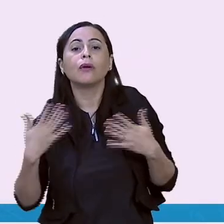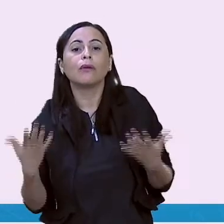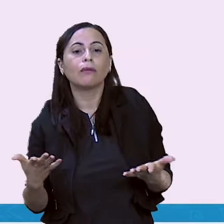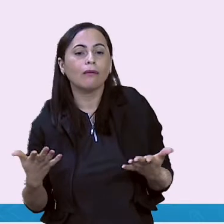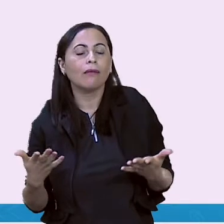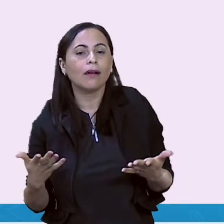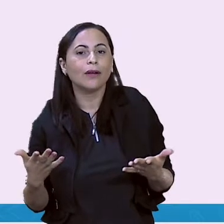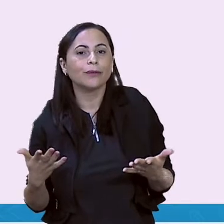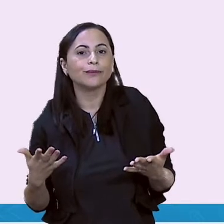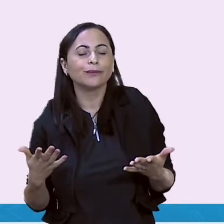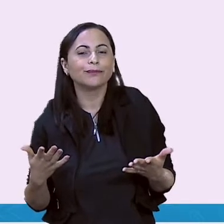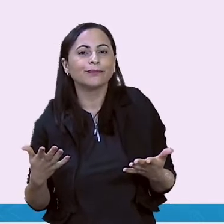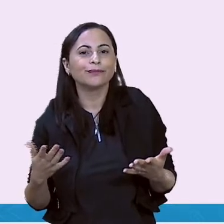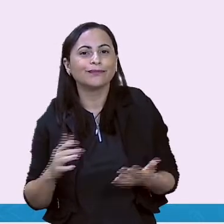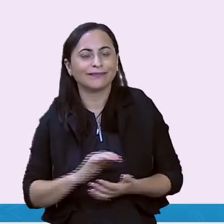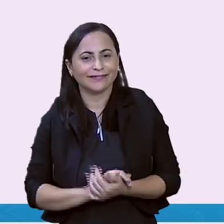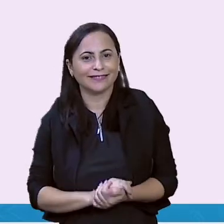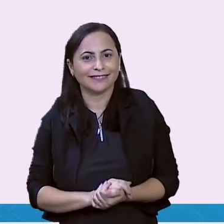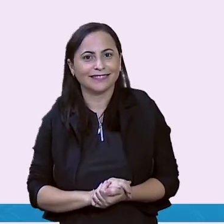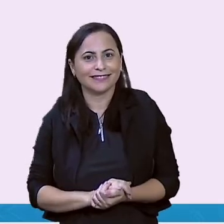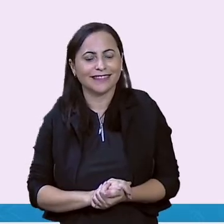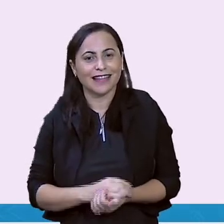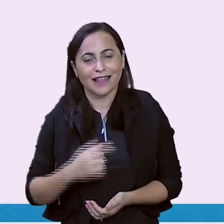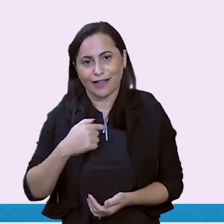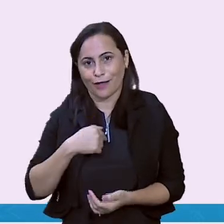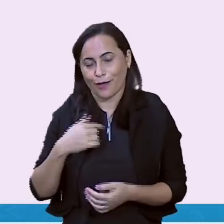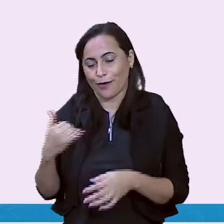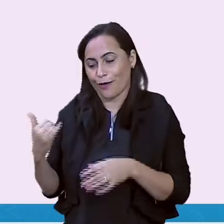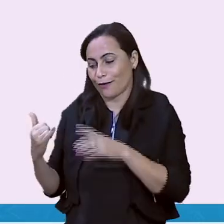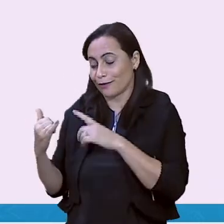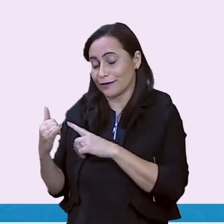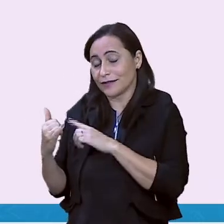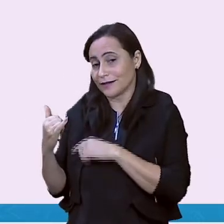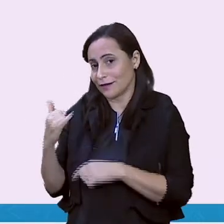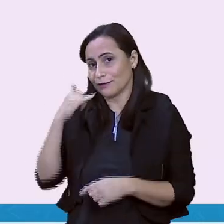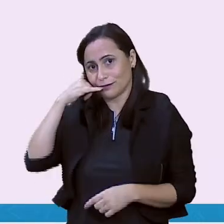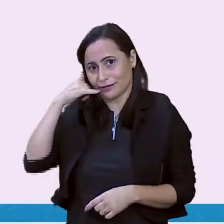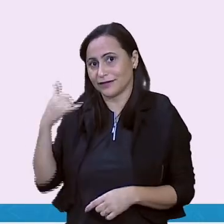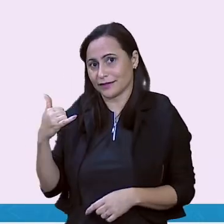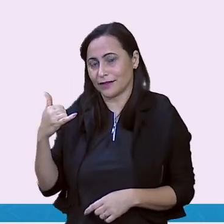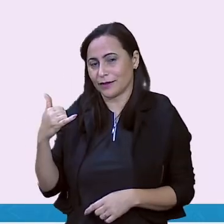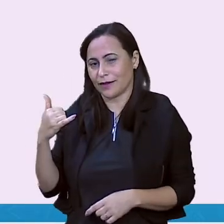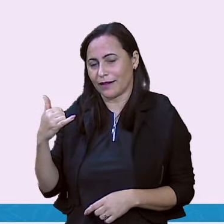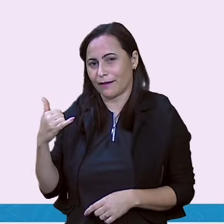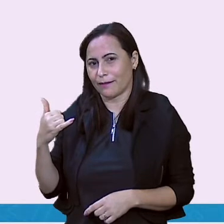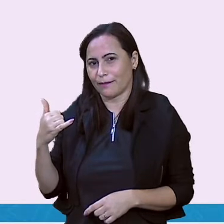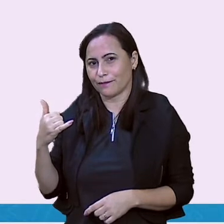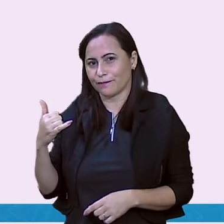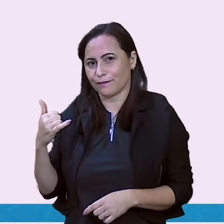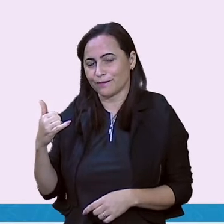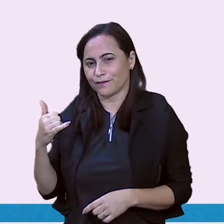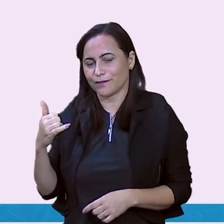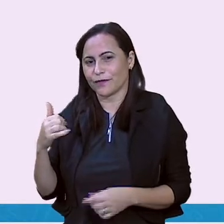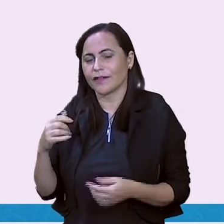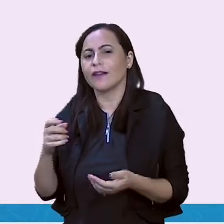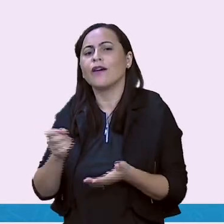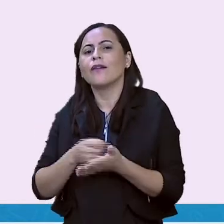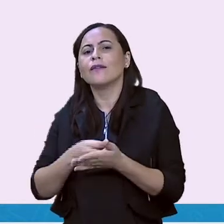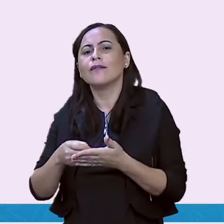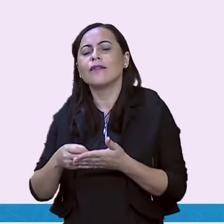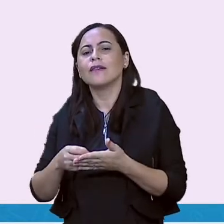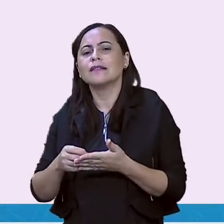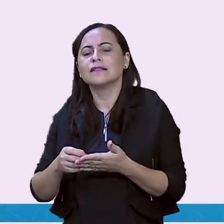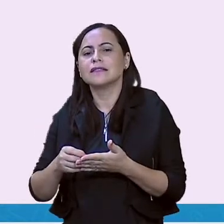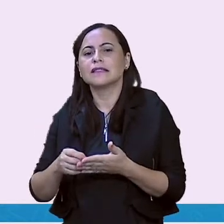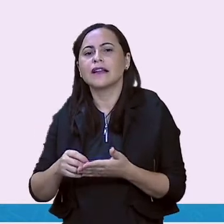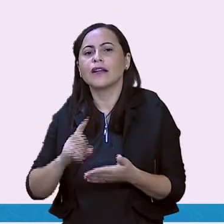Ah, tá bom. Mas lá no celular que você anota na sua agenda lá o dia do aniversário da pessoa para te lembrar, qual que